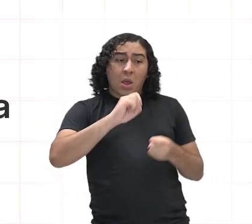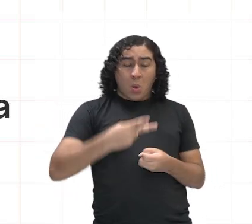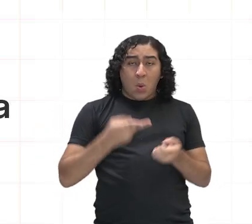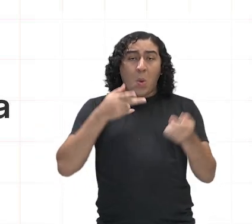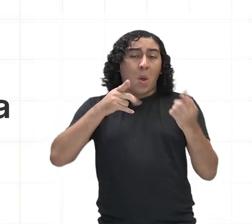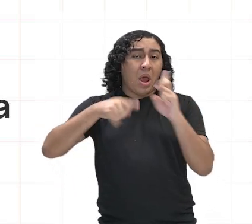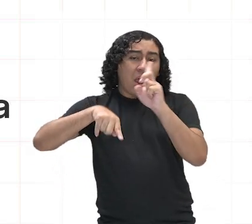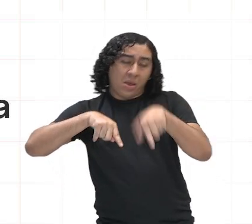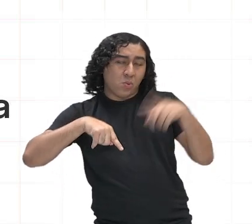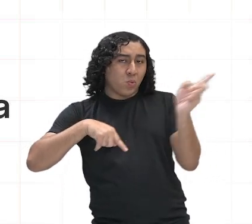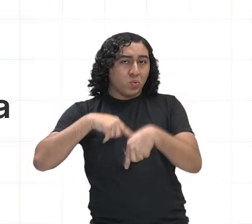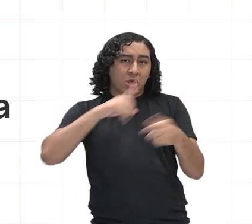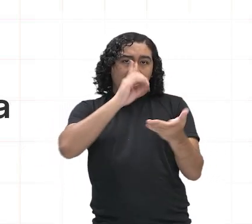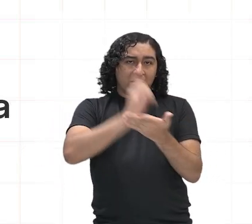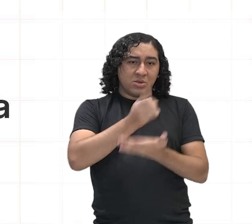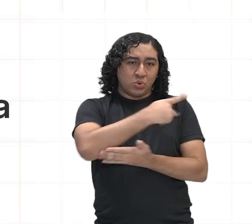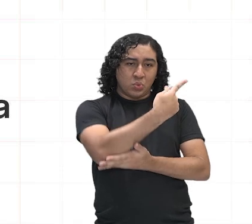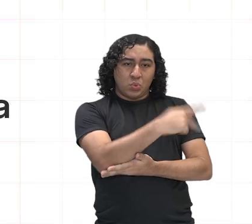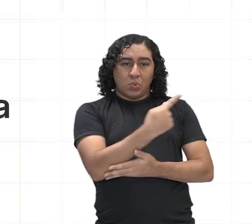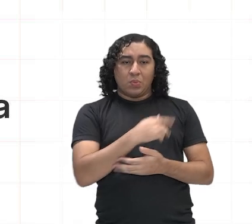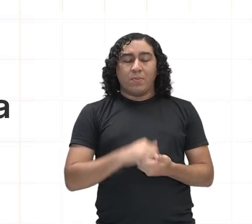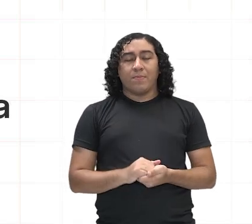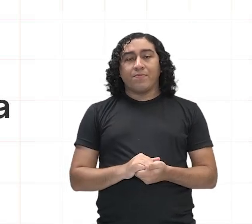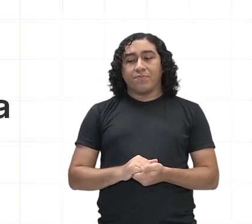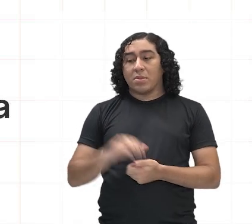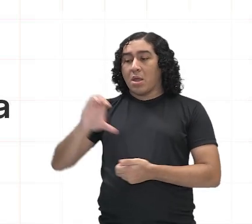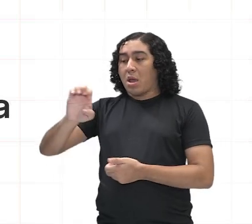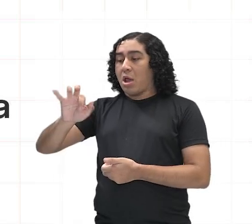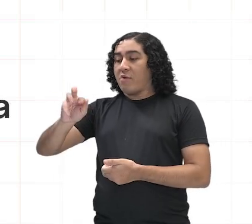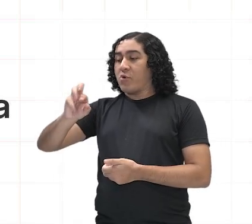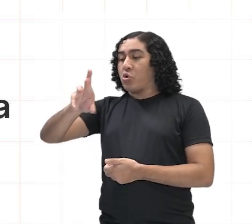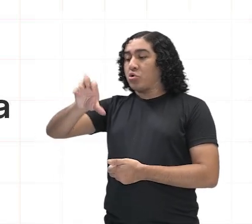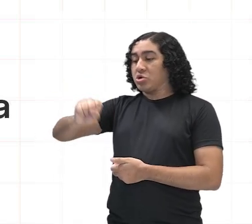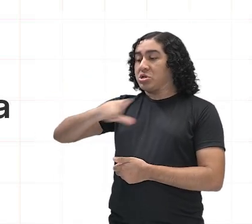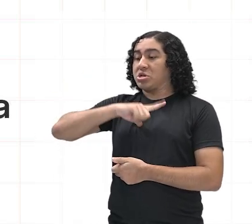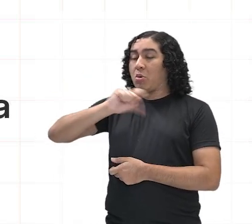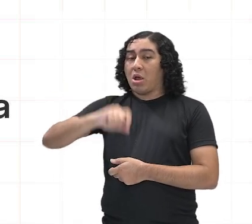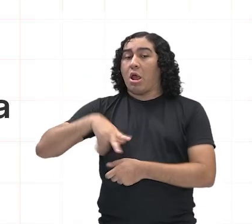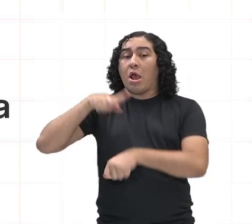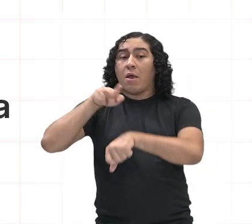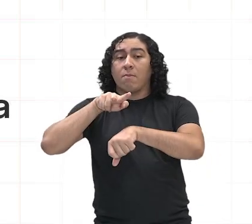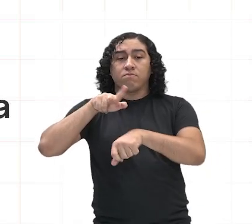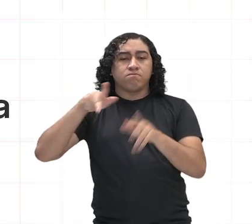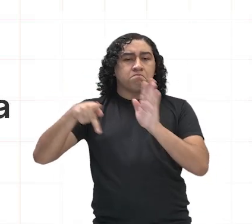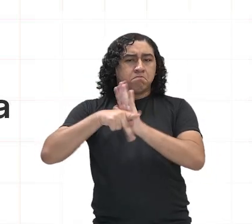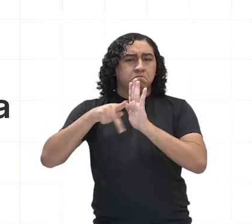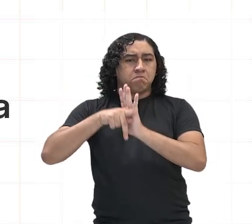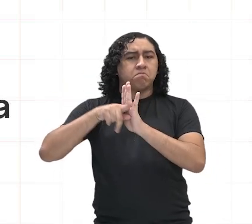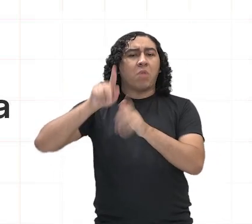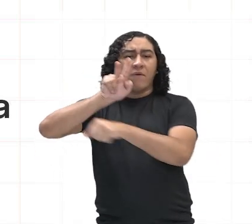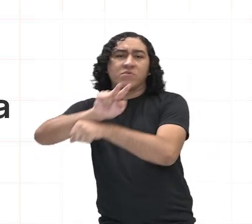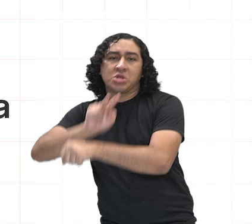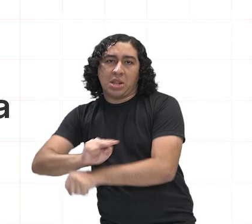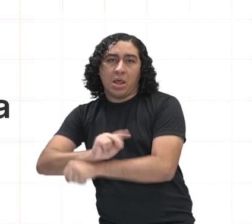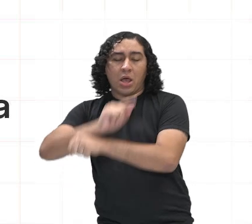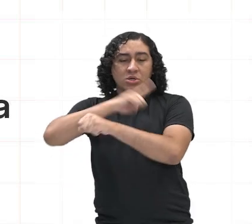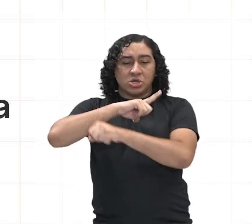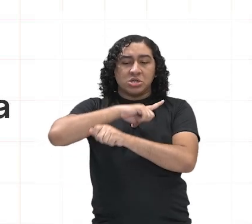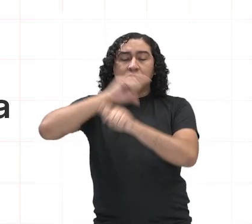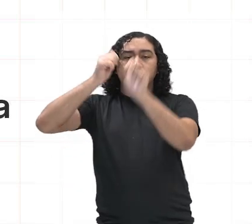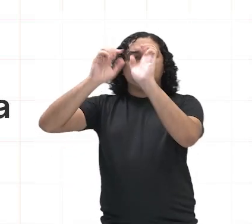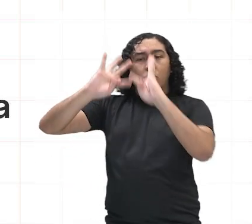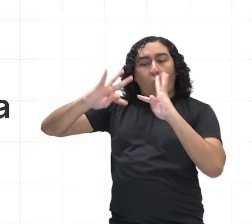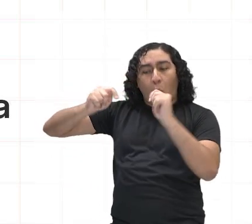Éforos eram os vigilantes, comandavam as reuniões da Gerúsia e da Ápela e fiscalizavam a vida pública